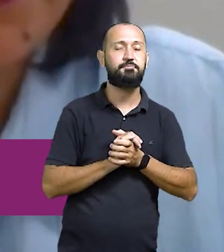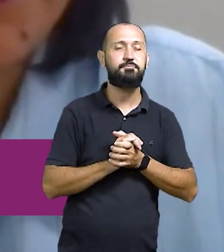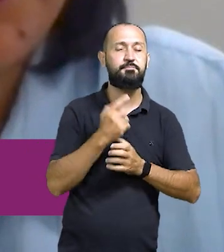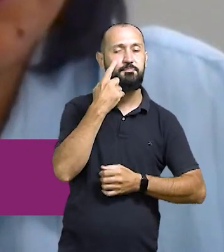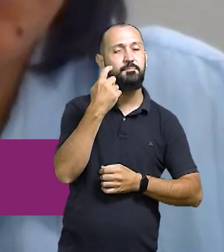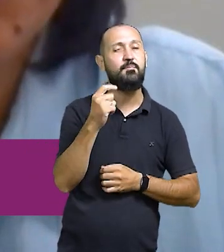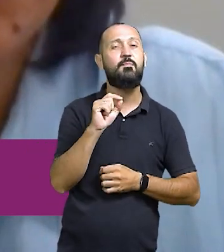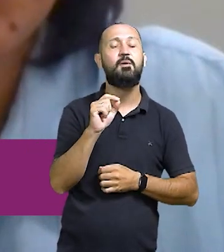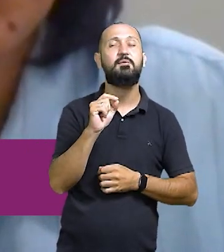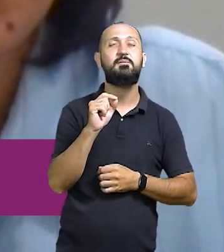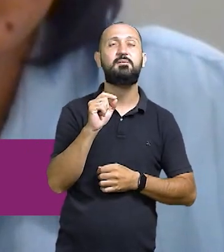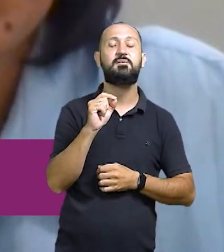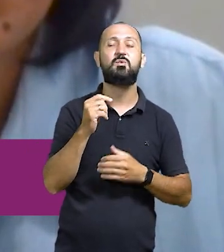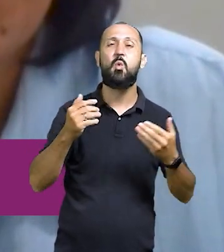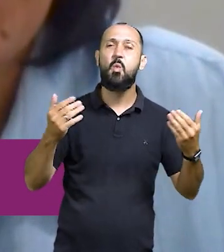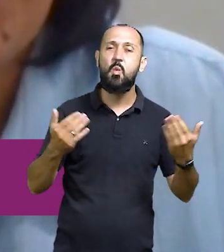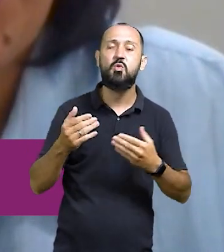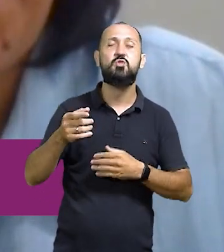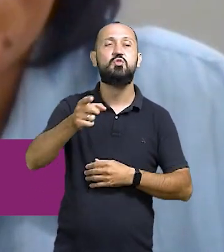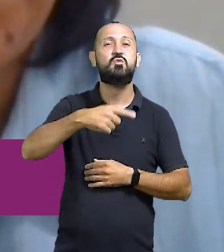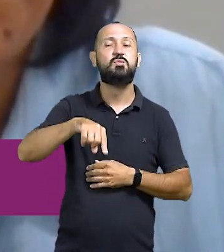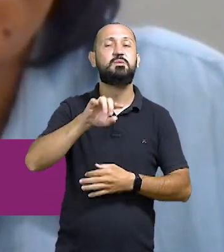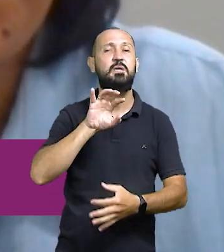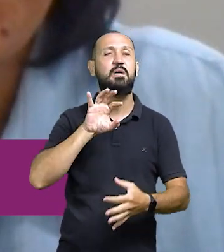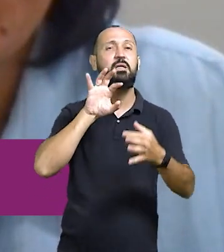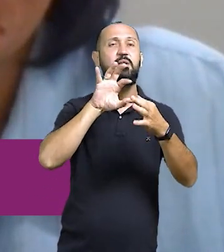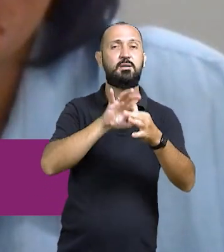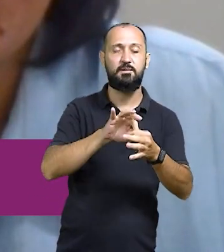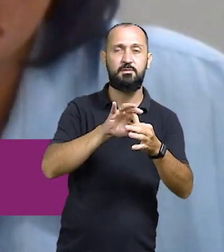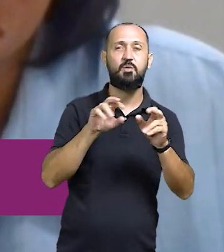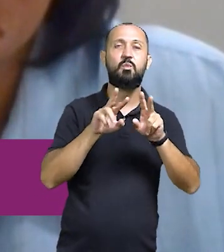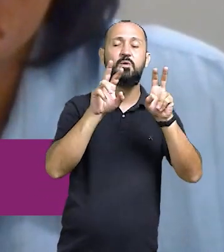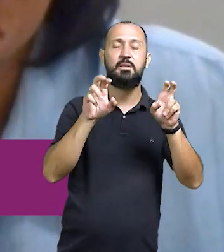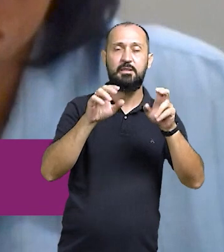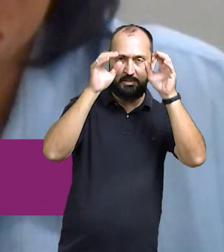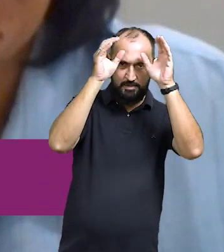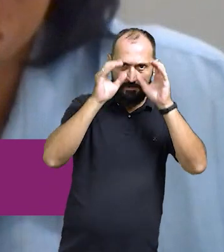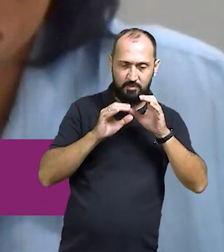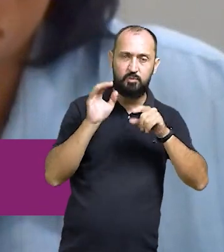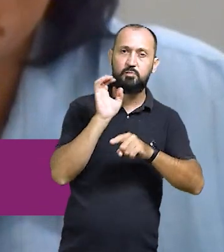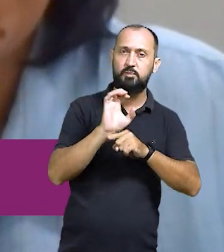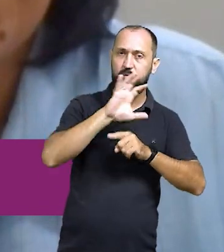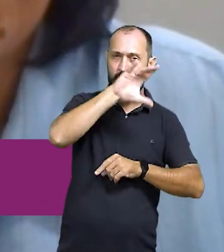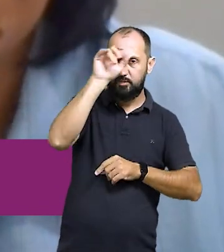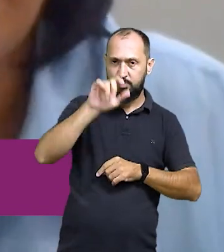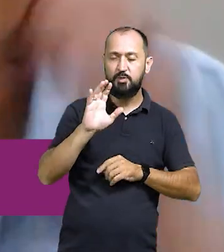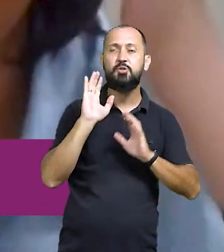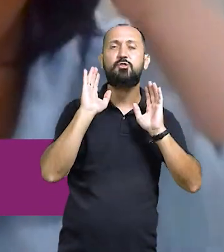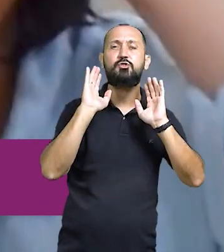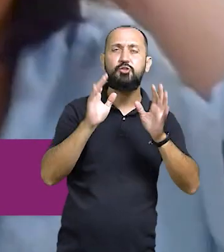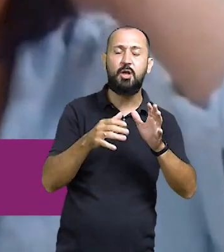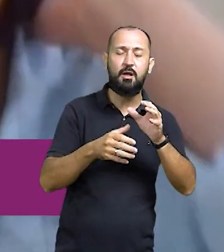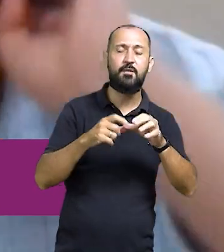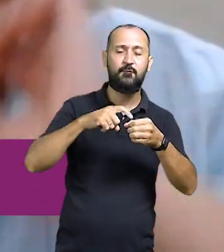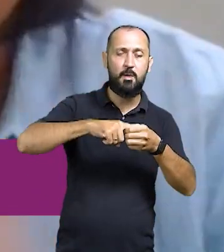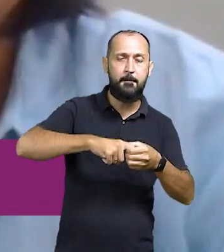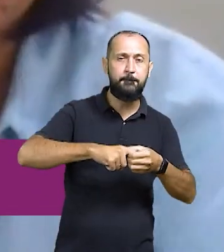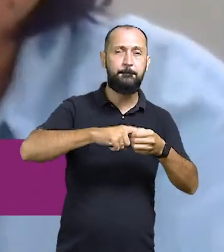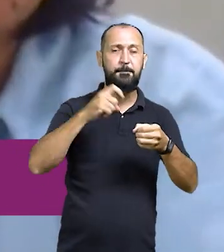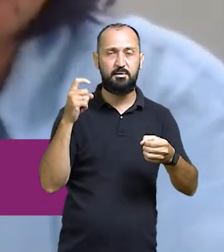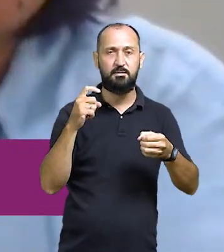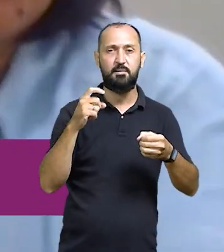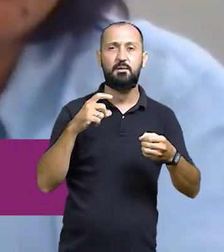políticas públicas para as mulheres precisam chegar até as mulheres do Mato Grosso do Sul. Às vezes, a gente acaba construindo as